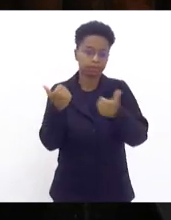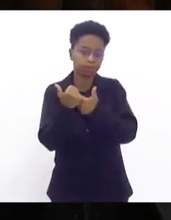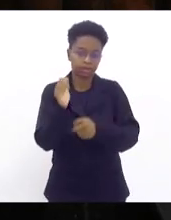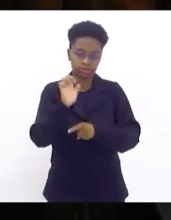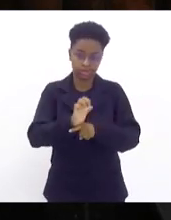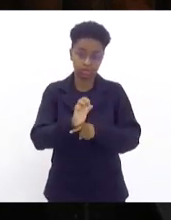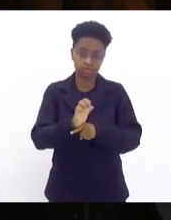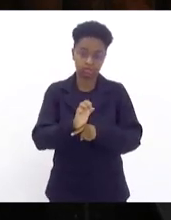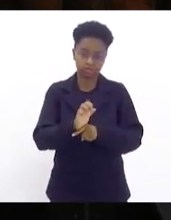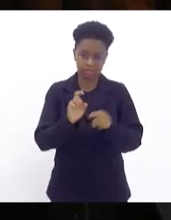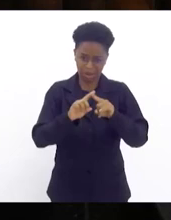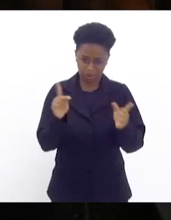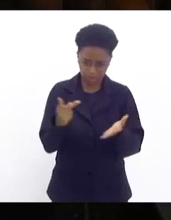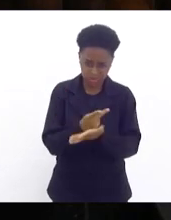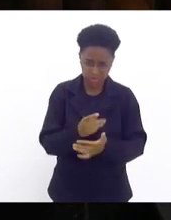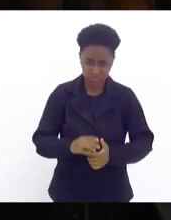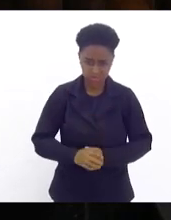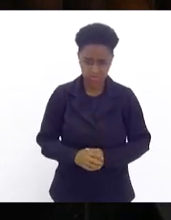compensou